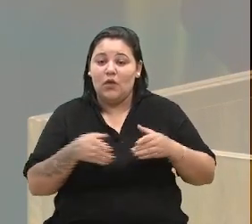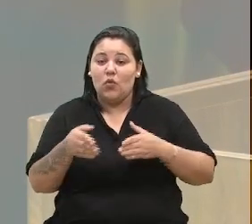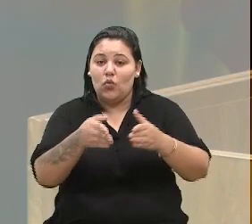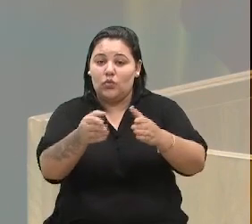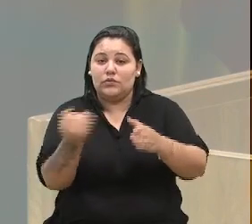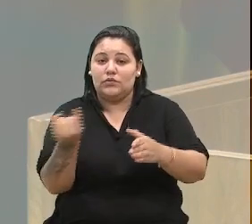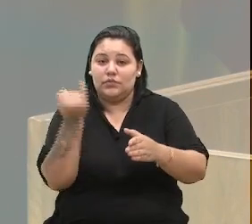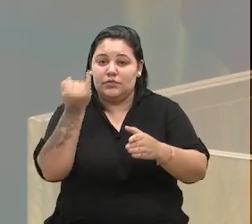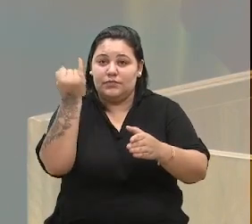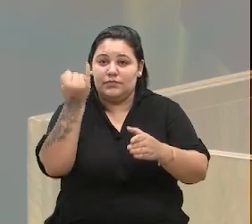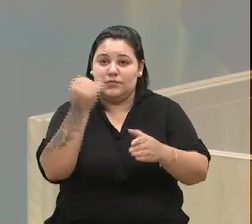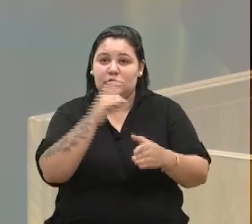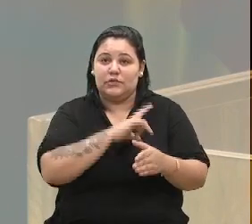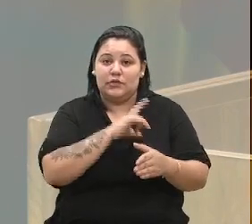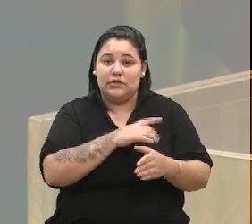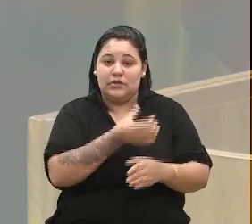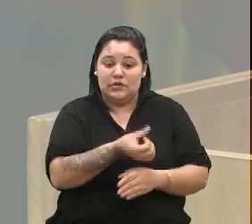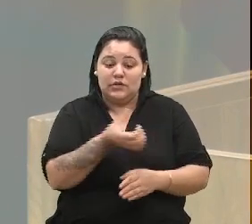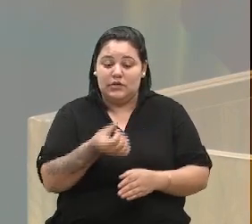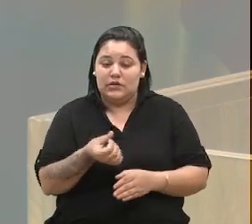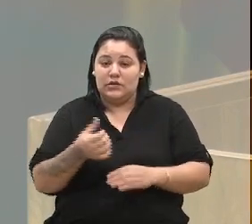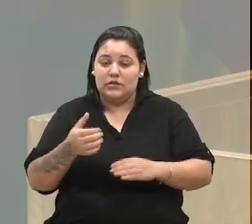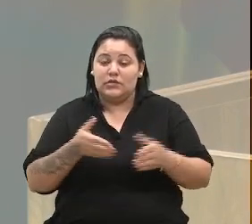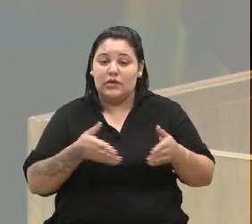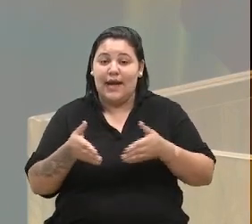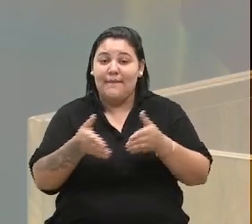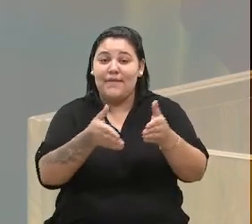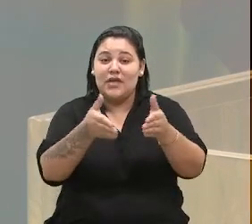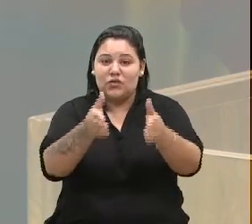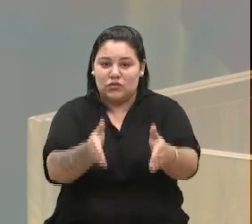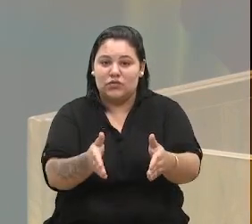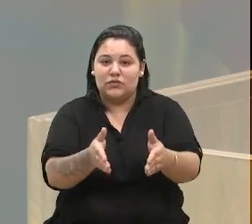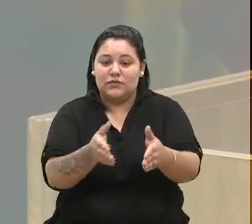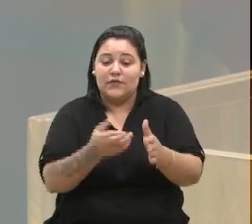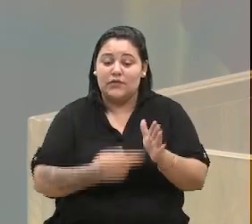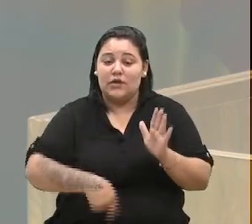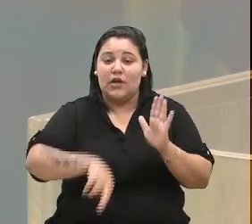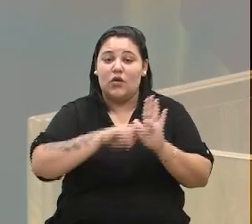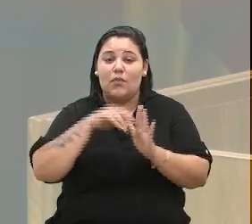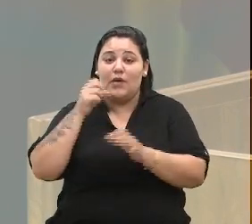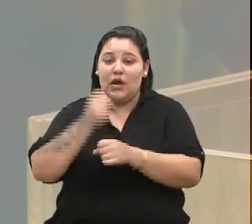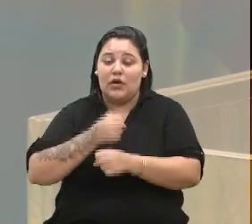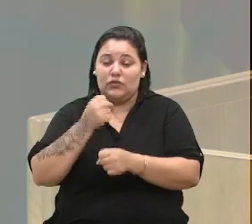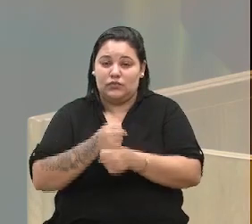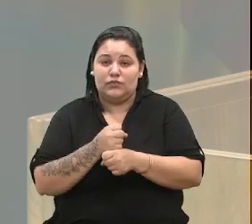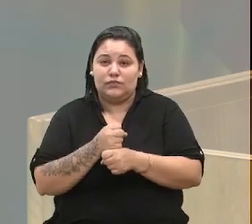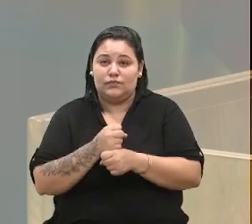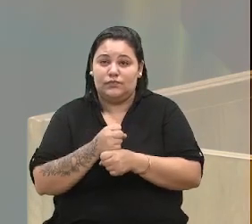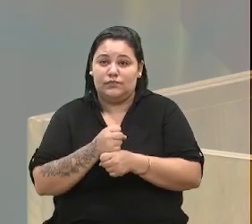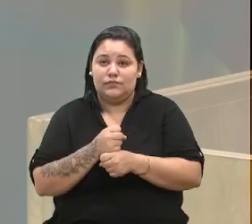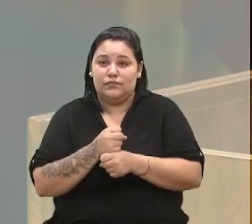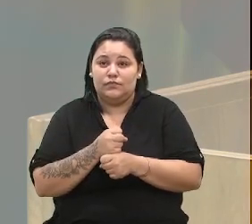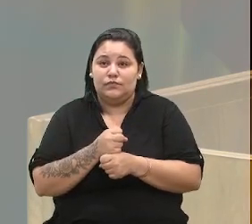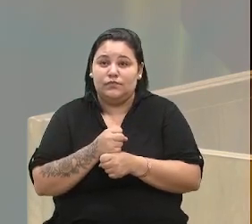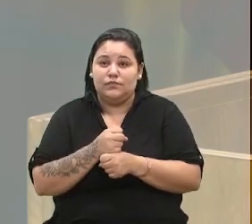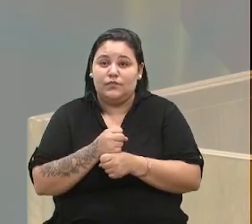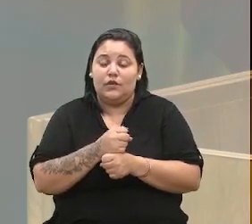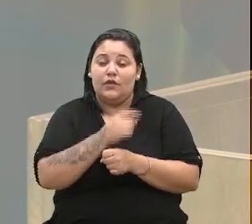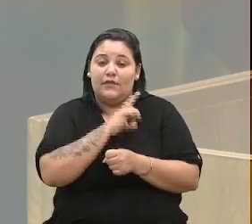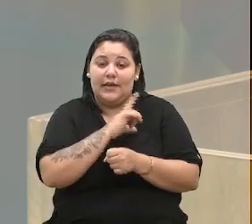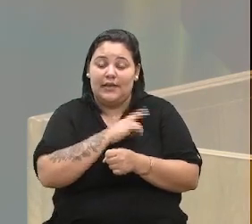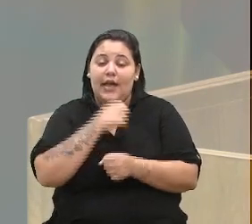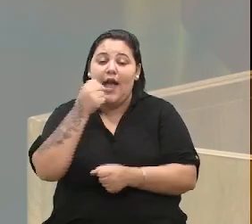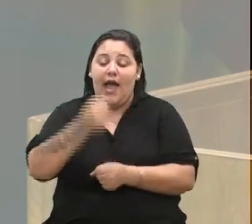então, 66 ruas e trechos que serão recuperados, né, um total de rua que vão passar por essas